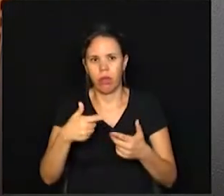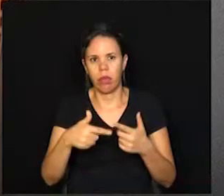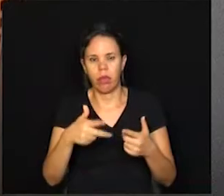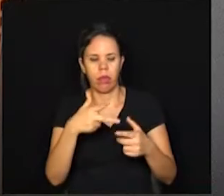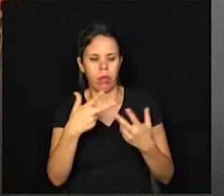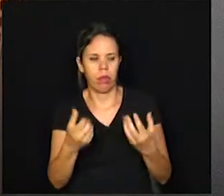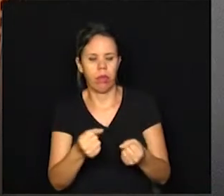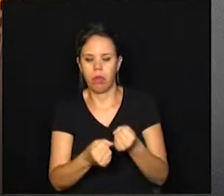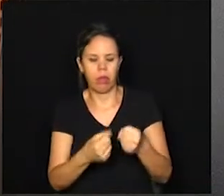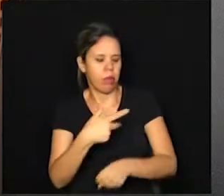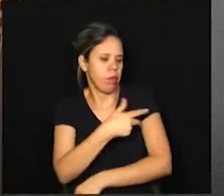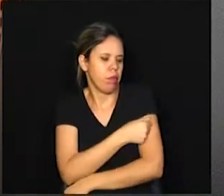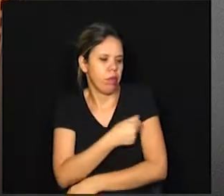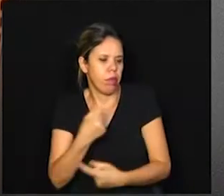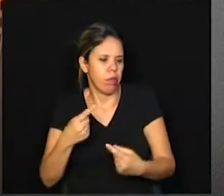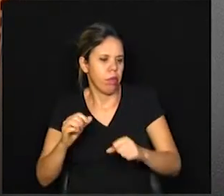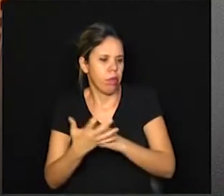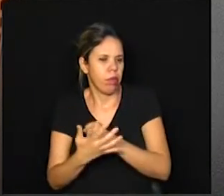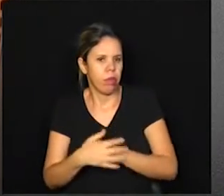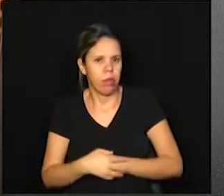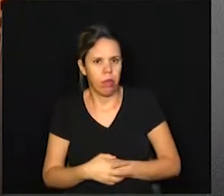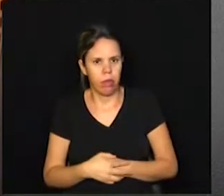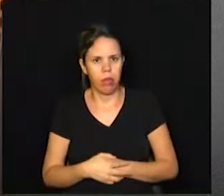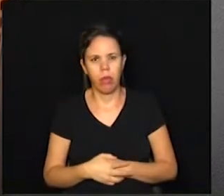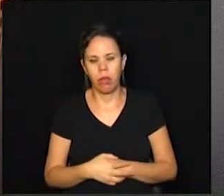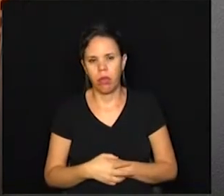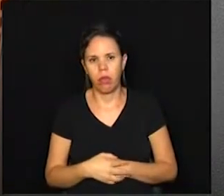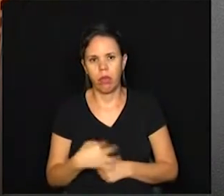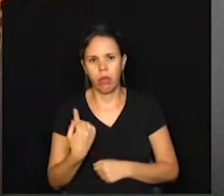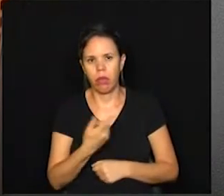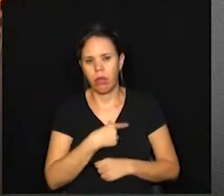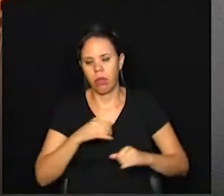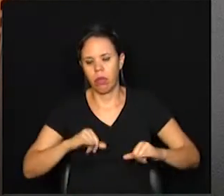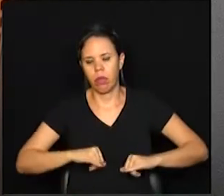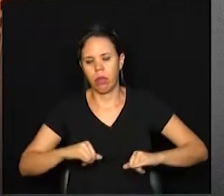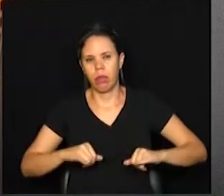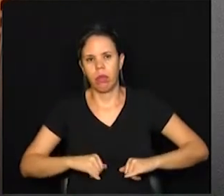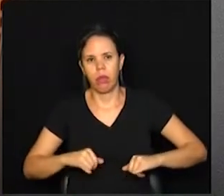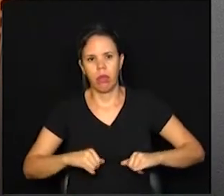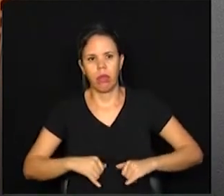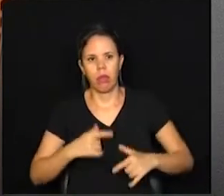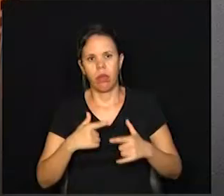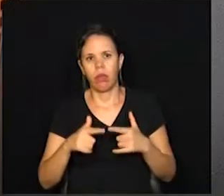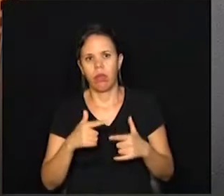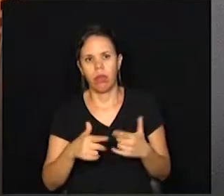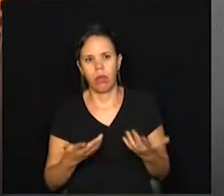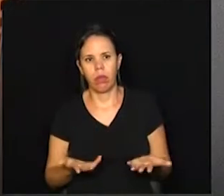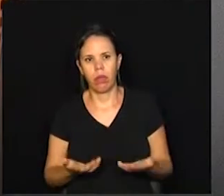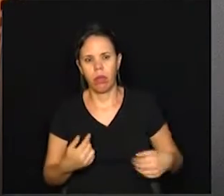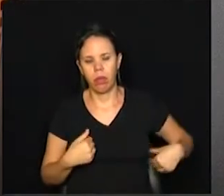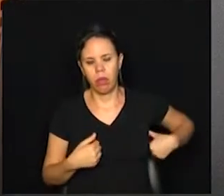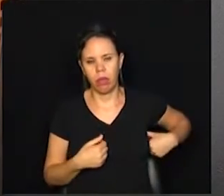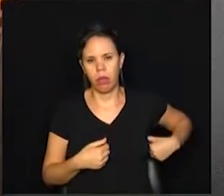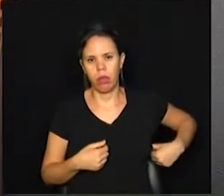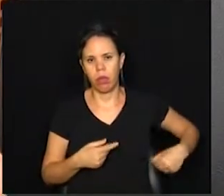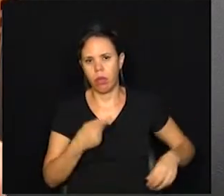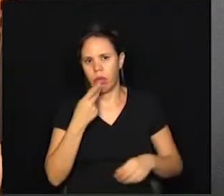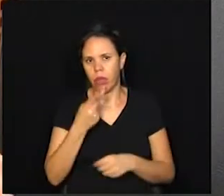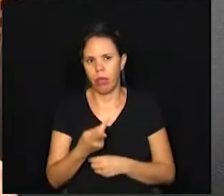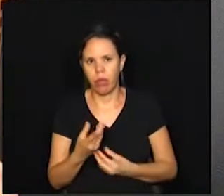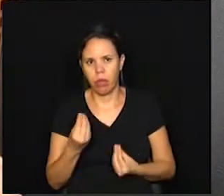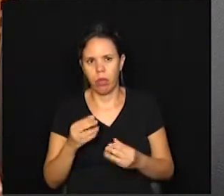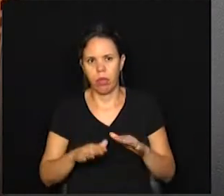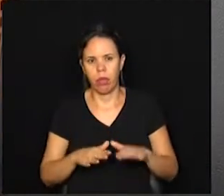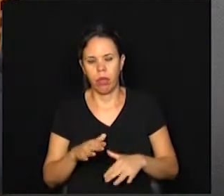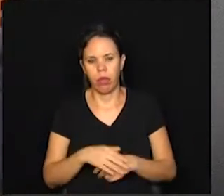vacina, por exemplo, contra o Covid. O que nós sofremos com o negacionismo. Eu diria, eu disse muitas vezes,